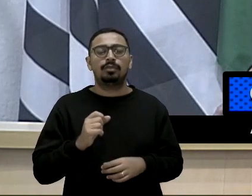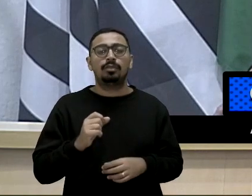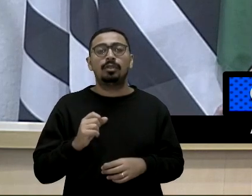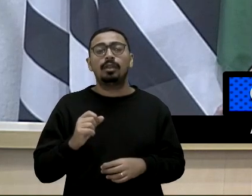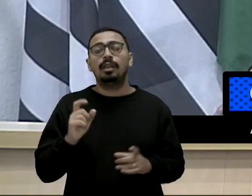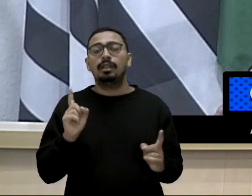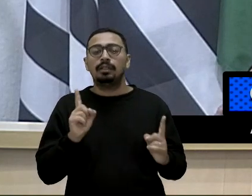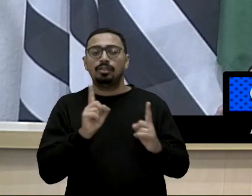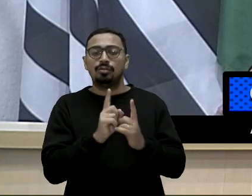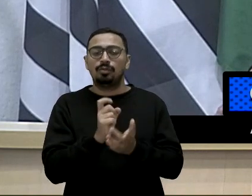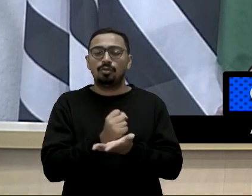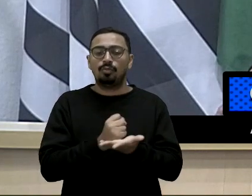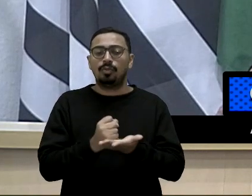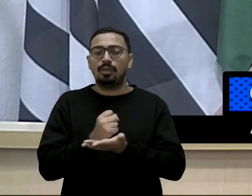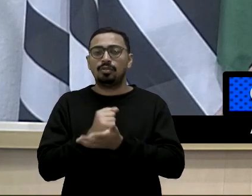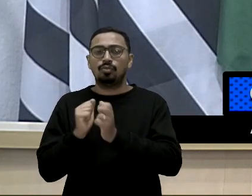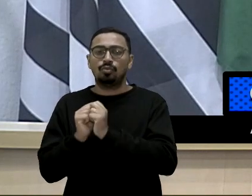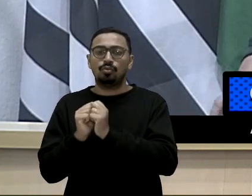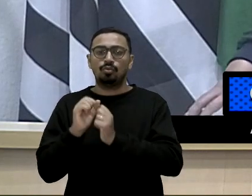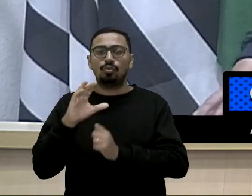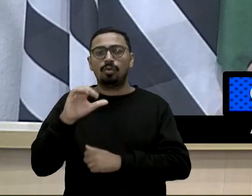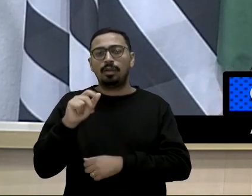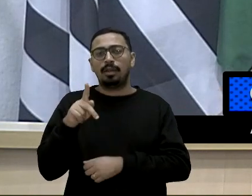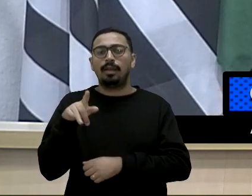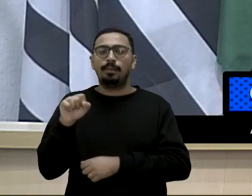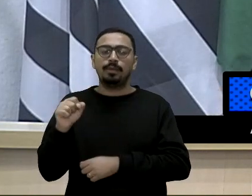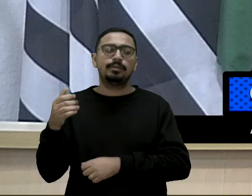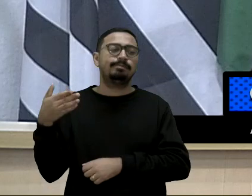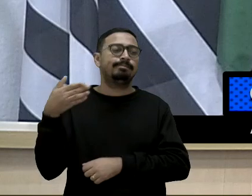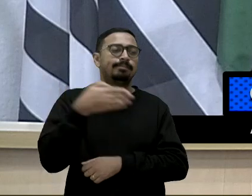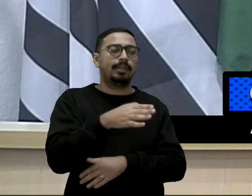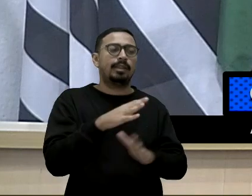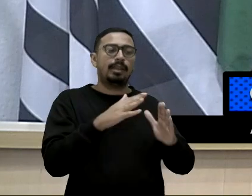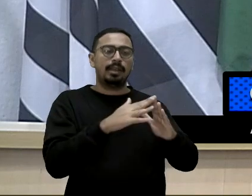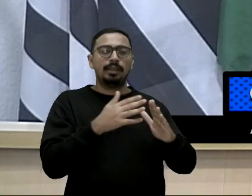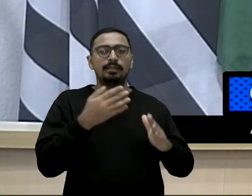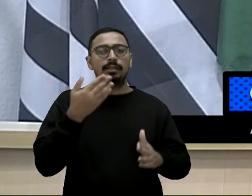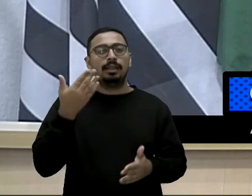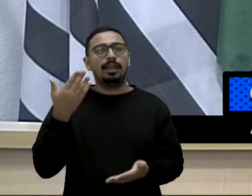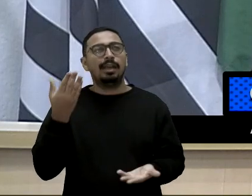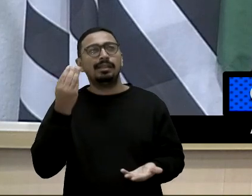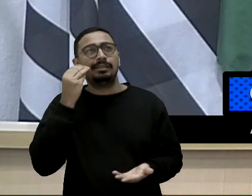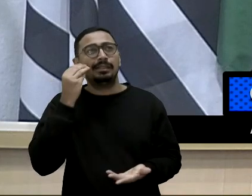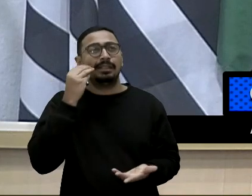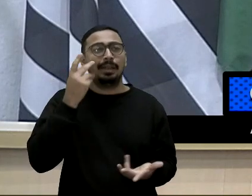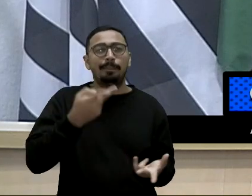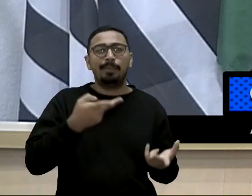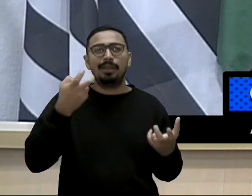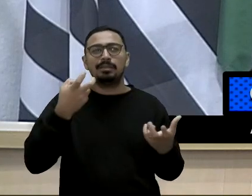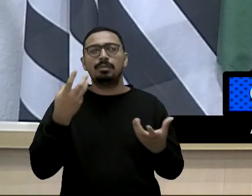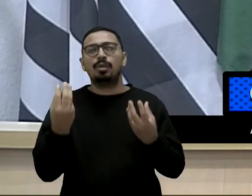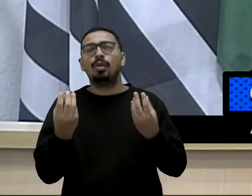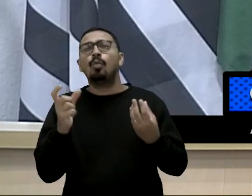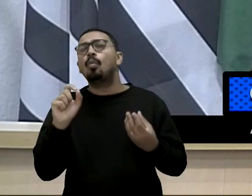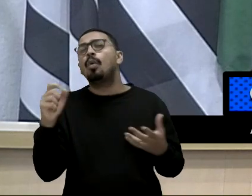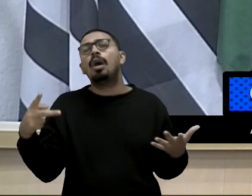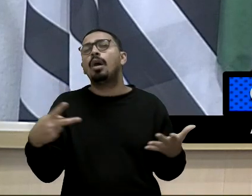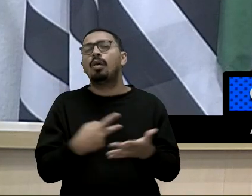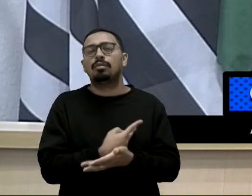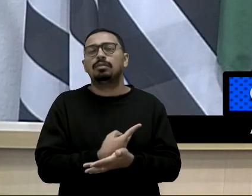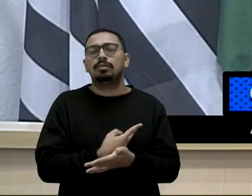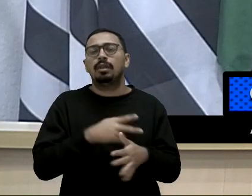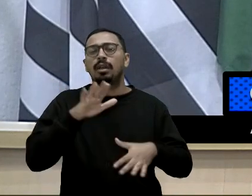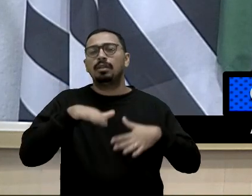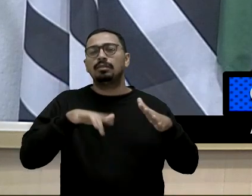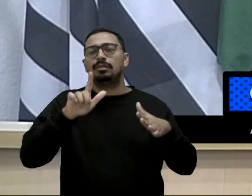CAPS até a casa dessas pacientes para tentar entender o que aconteceu. Então, assim, muitas vezes é a questão mesmo das